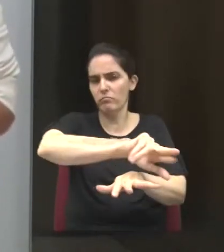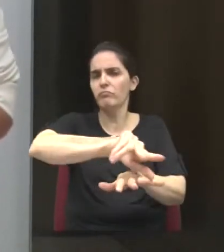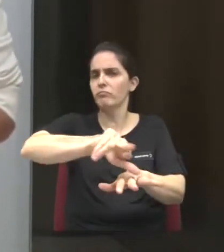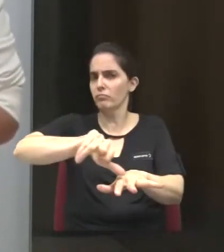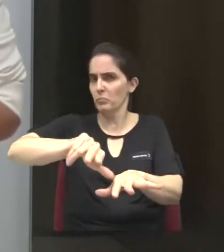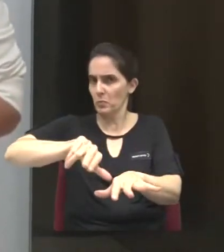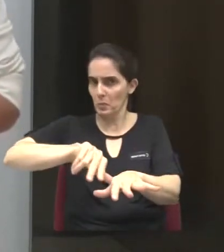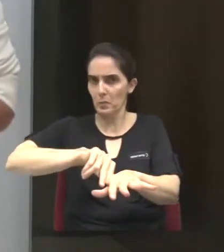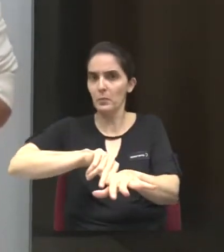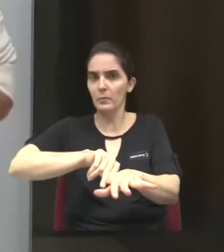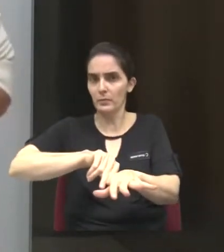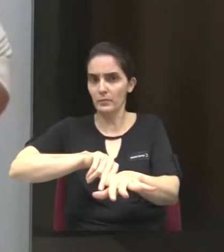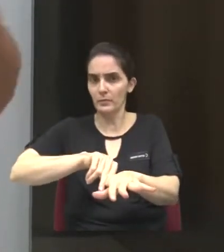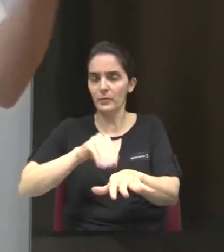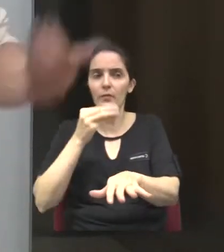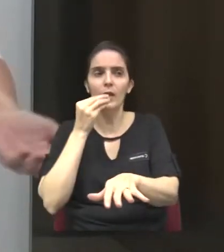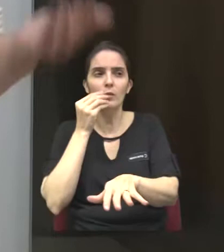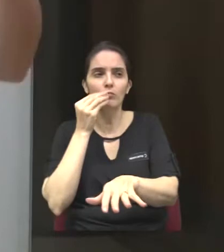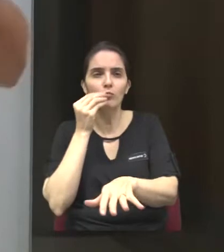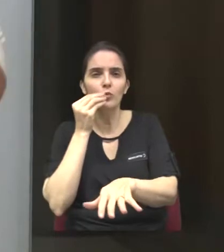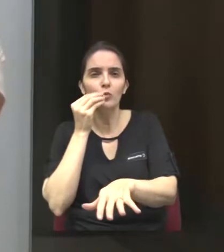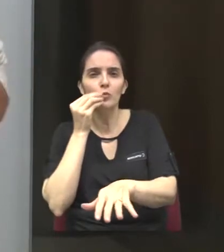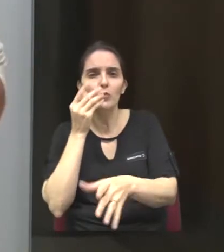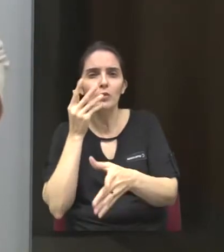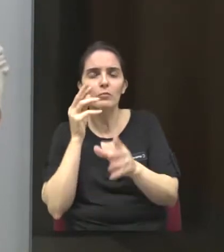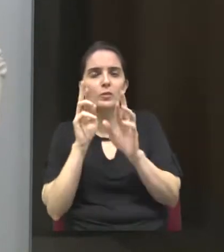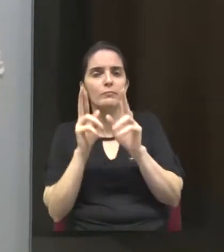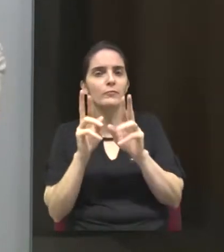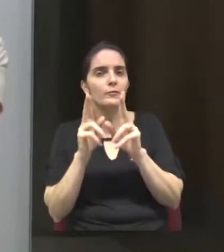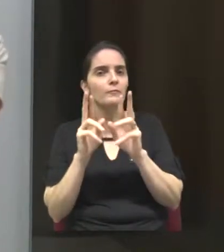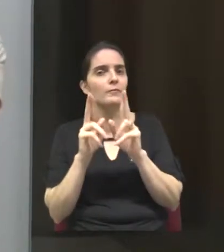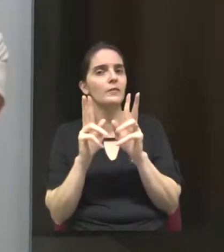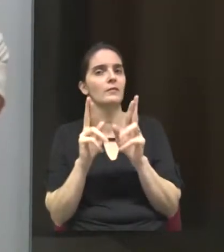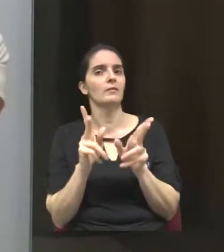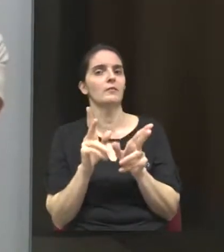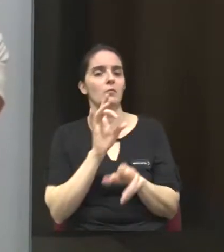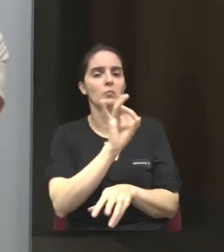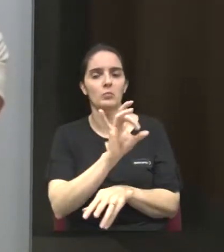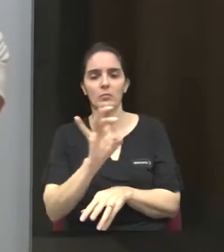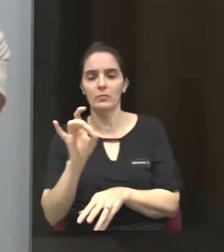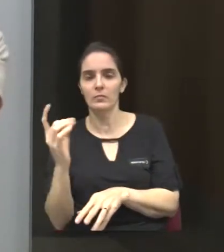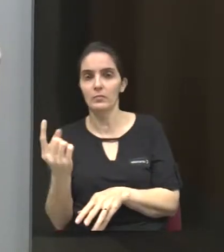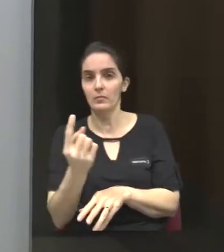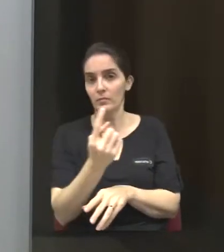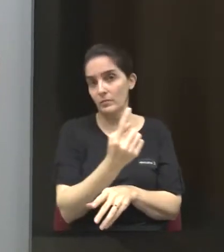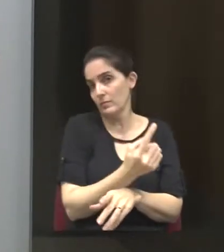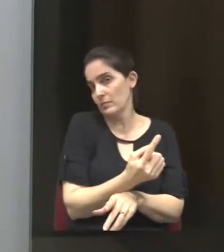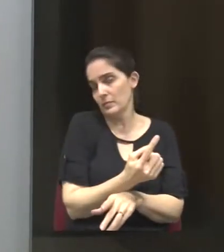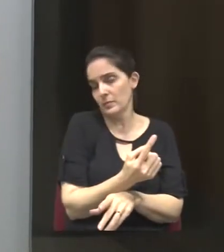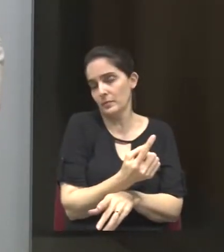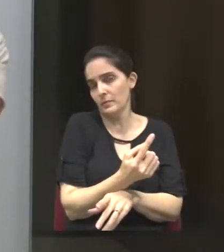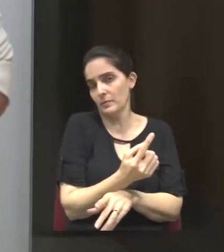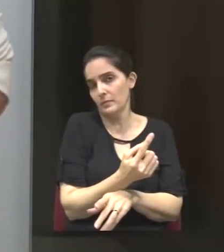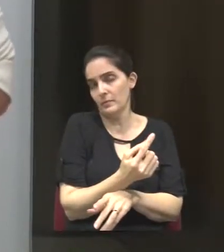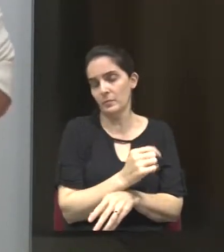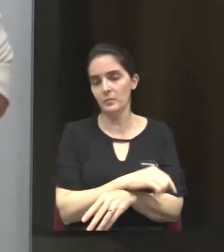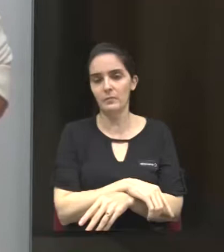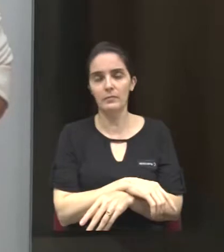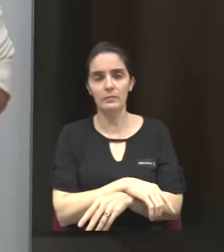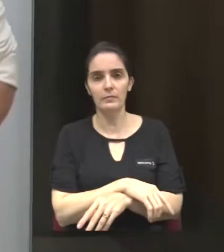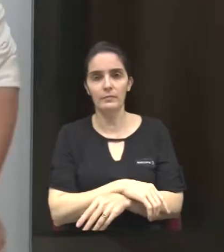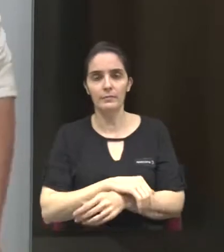sabores diferenciados, e em cada um um determinado tipo de, vários tipos de bebidas